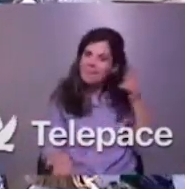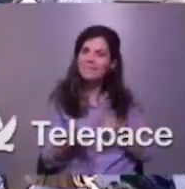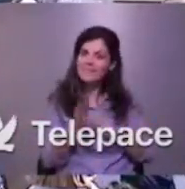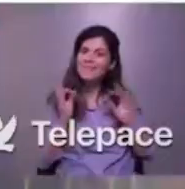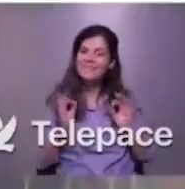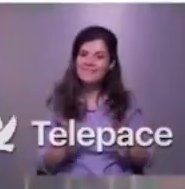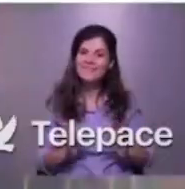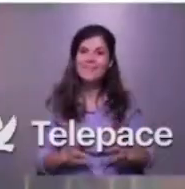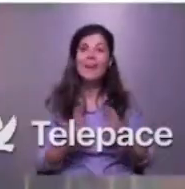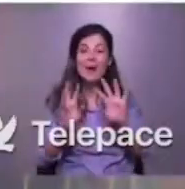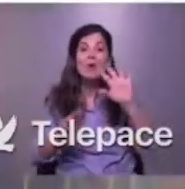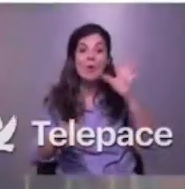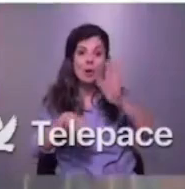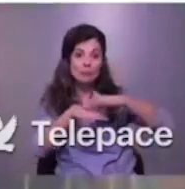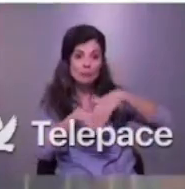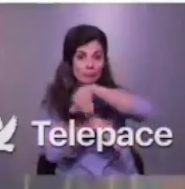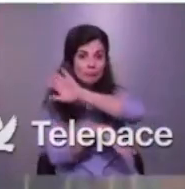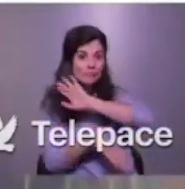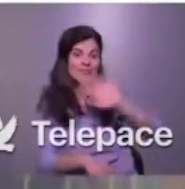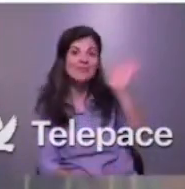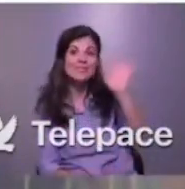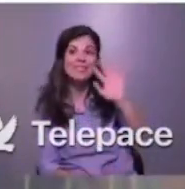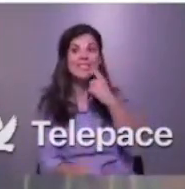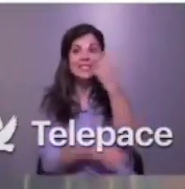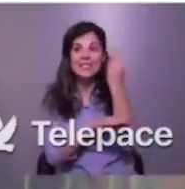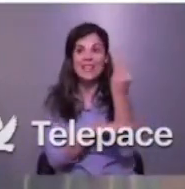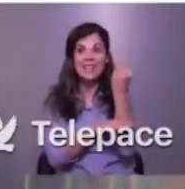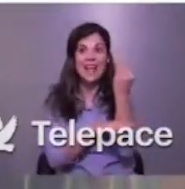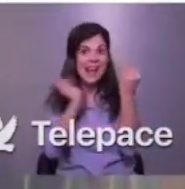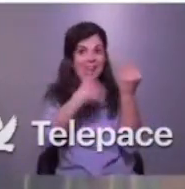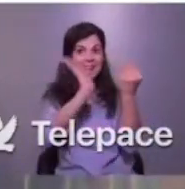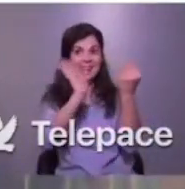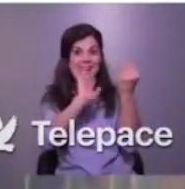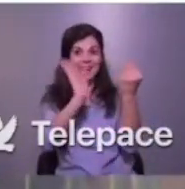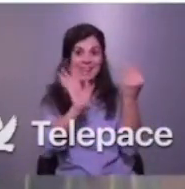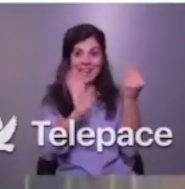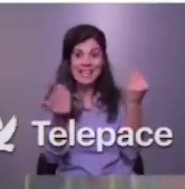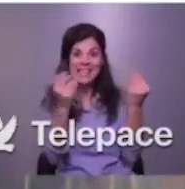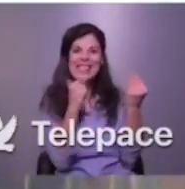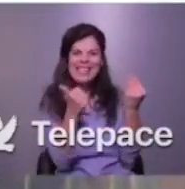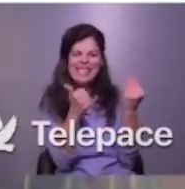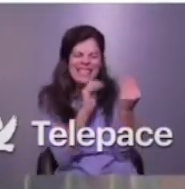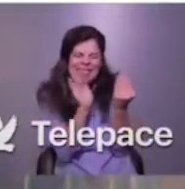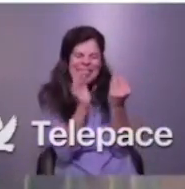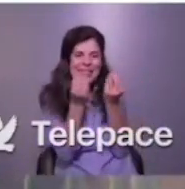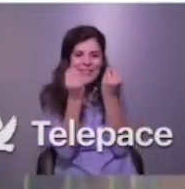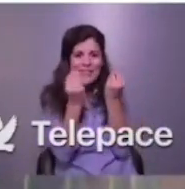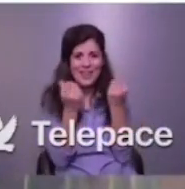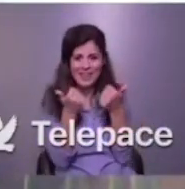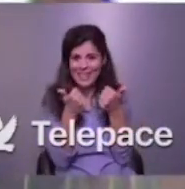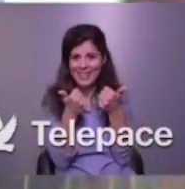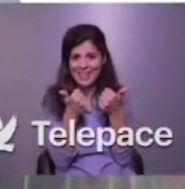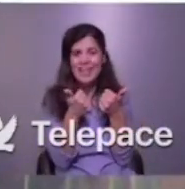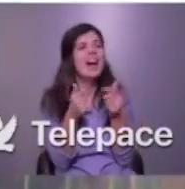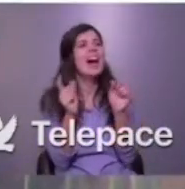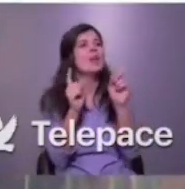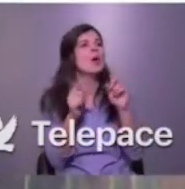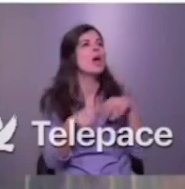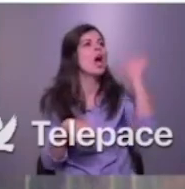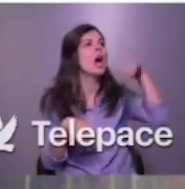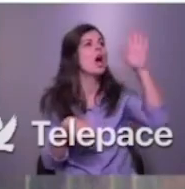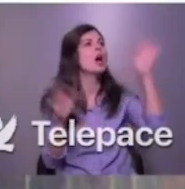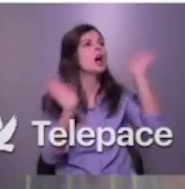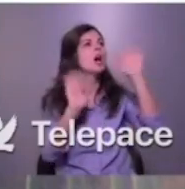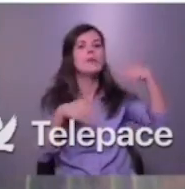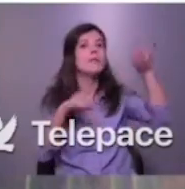Deem um adeus depois, quando virem a Nossa Senhora passar no fim. Um adeus a ela, muito querido. Não é um adeus para deixá-la